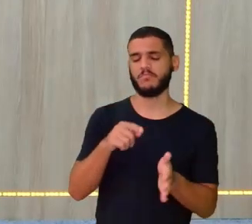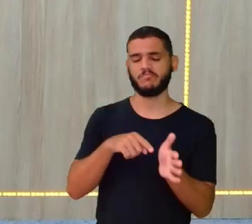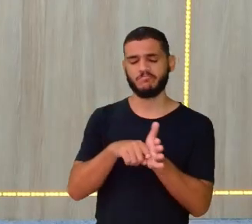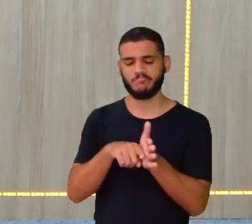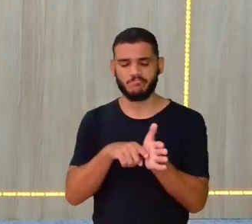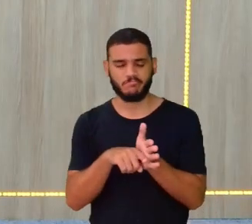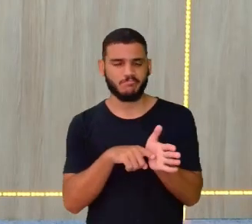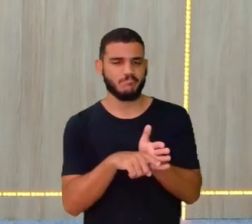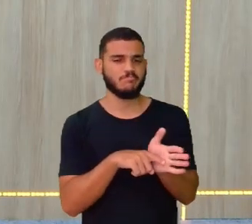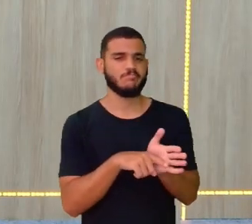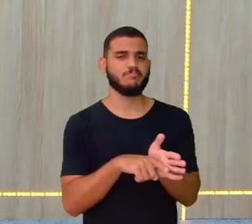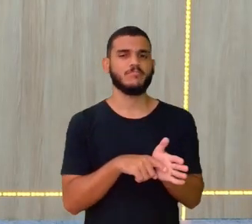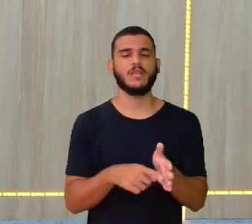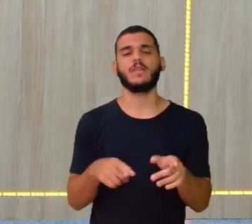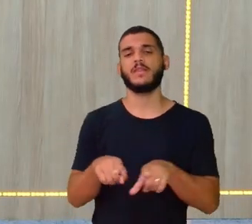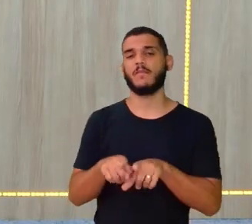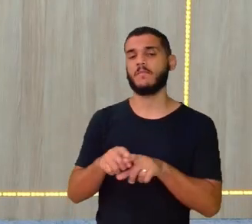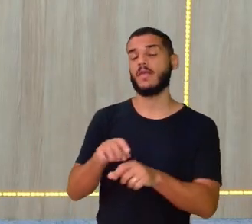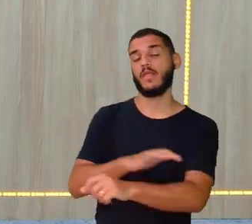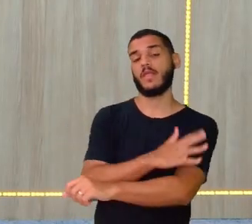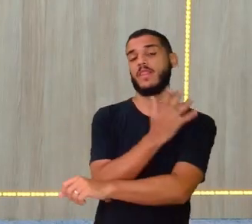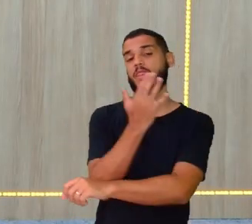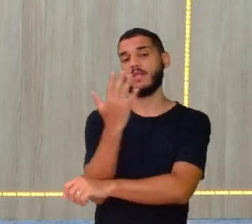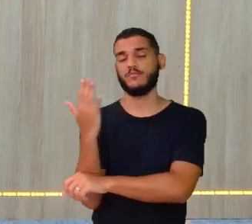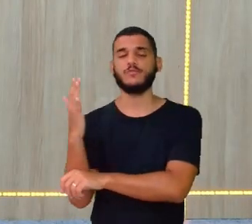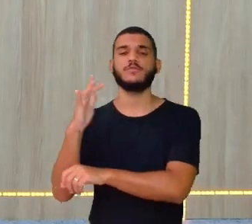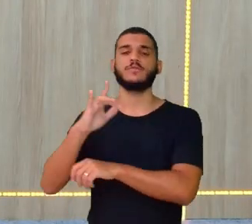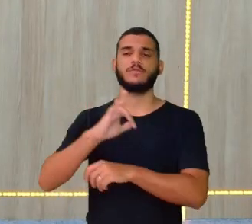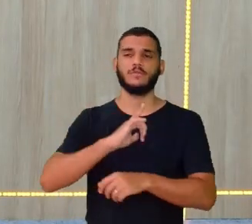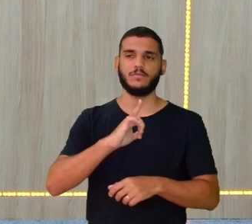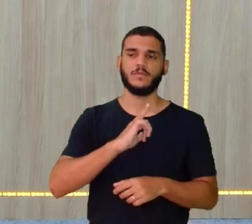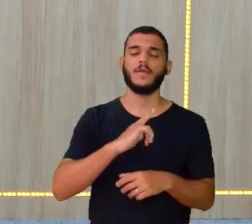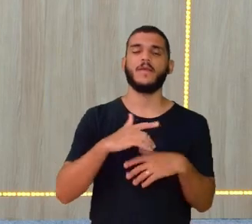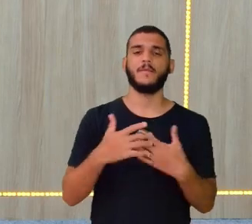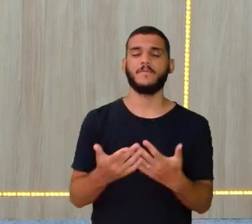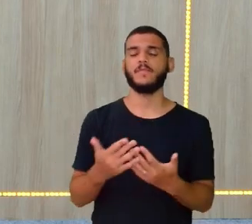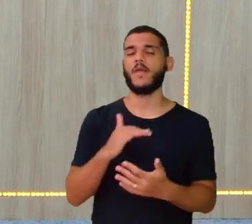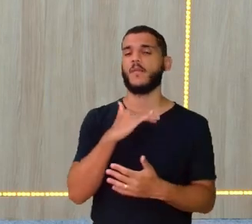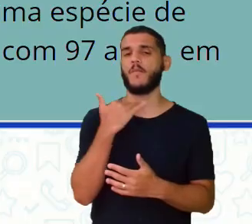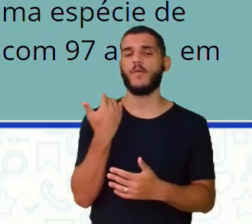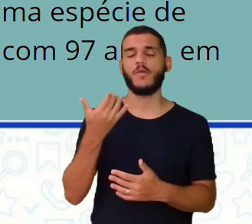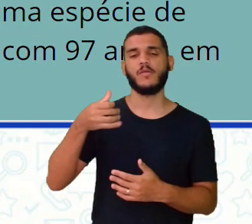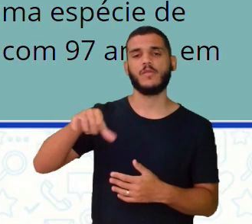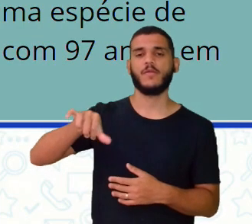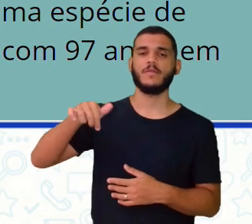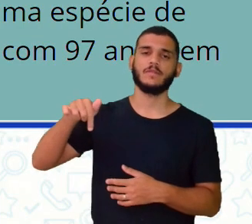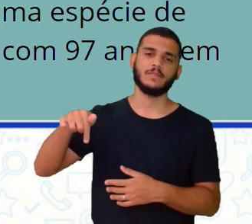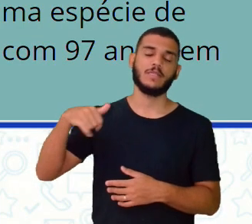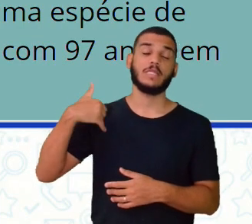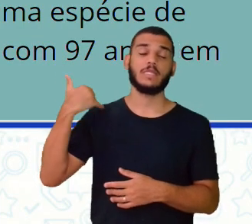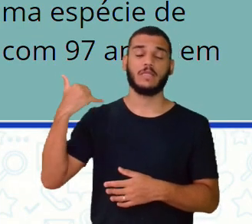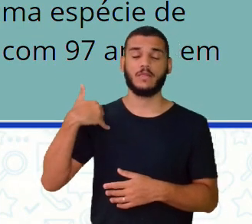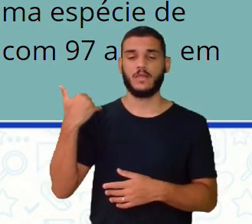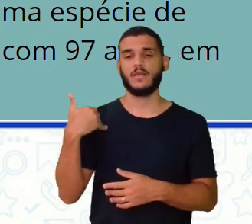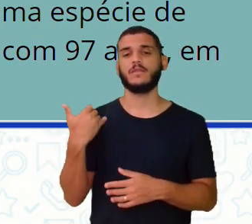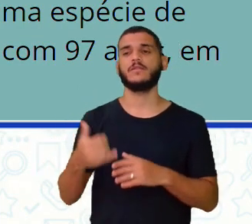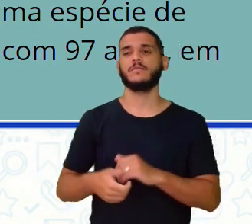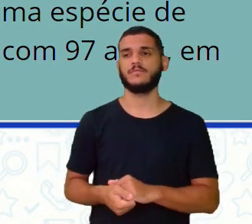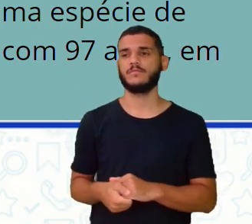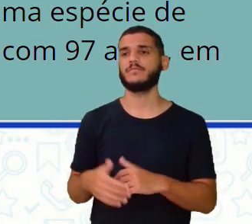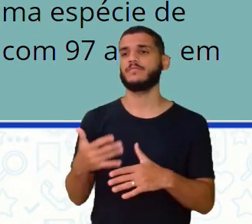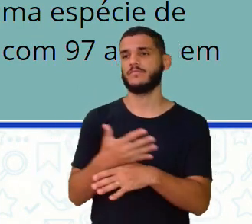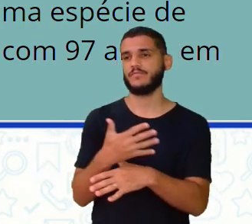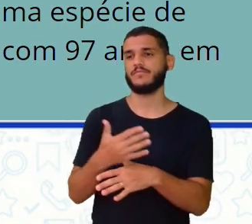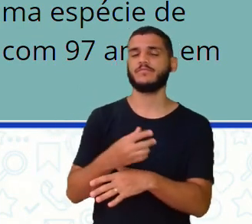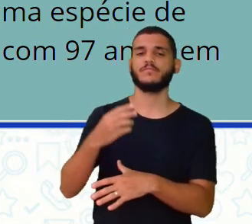analisava, não é? Ali a natureza, ali no Pantanal, não é? Ele faleceu com 97 anos em Corumbá.